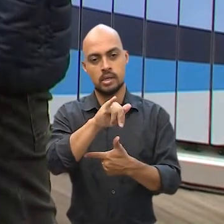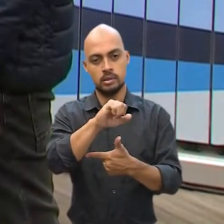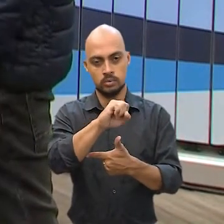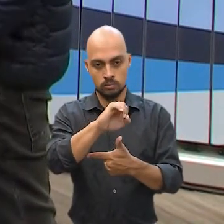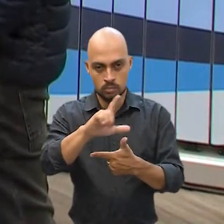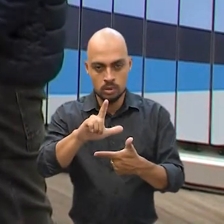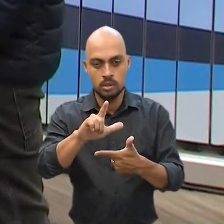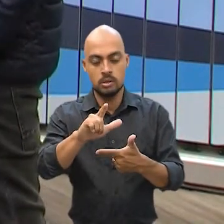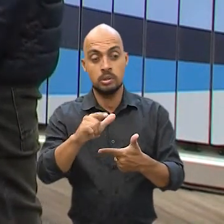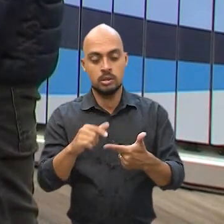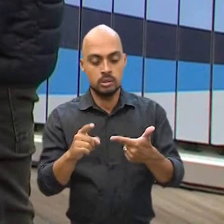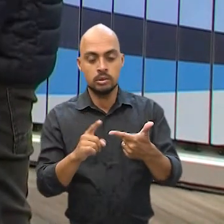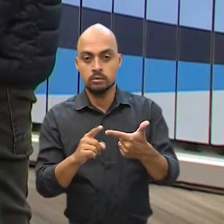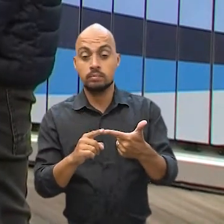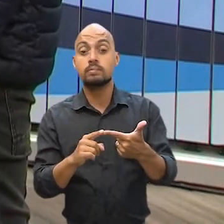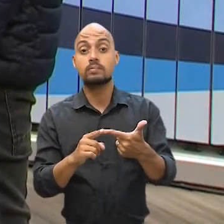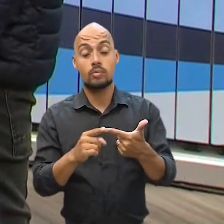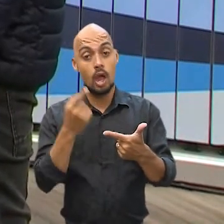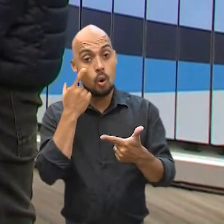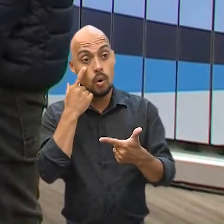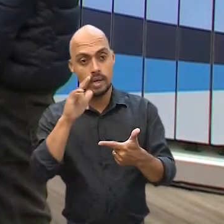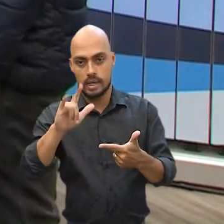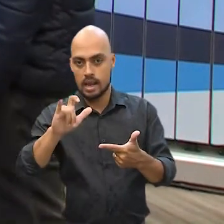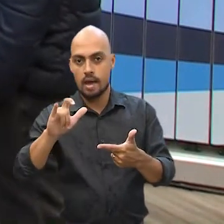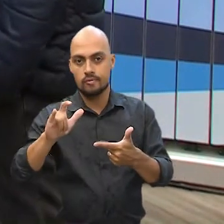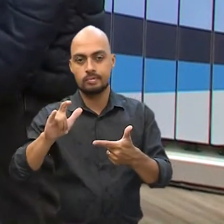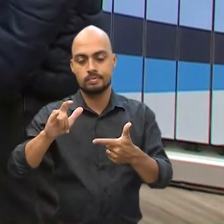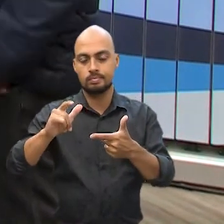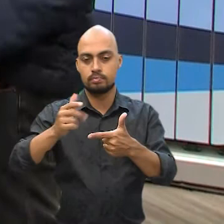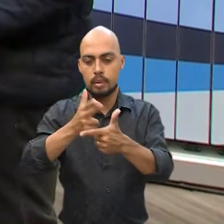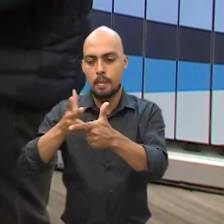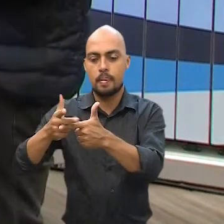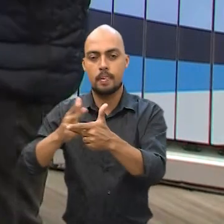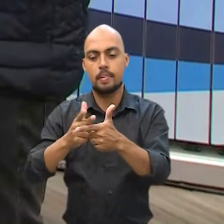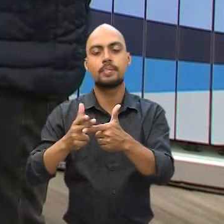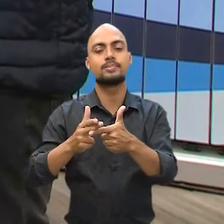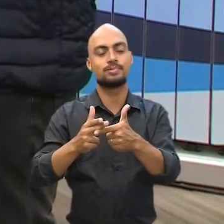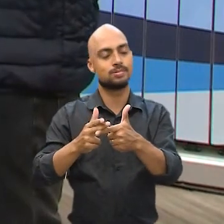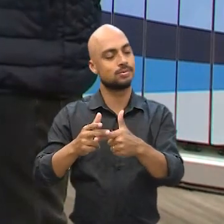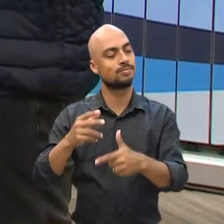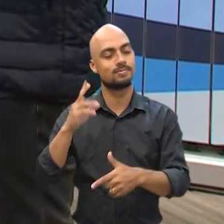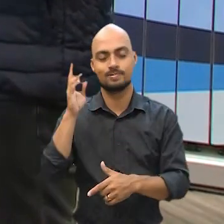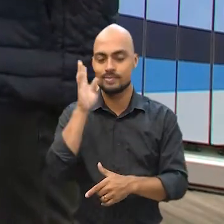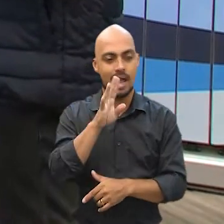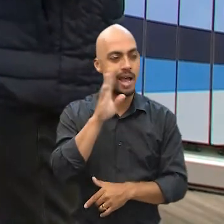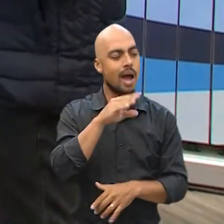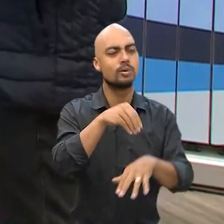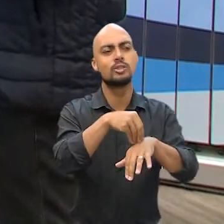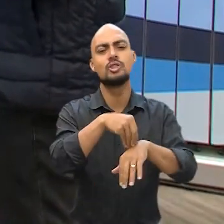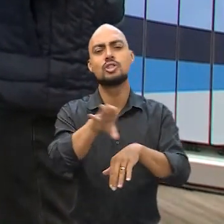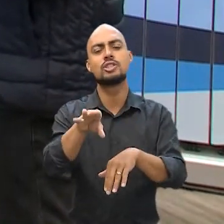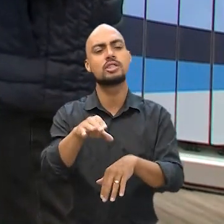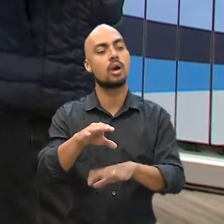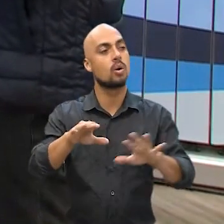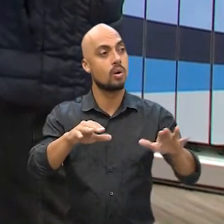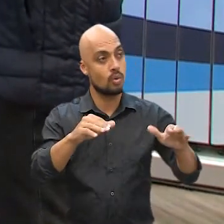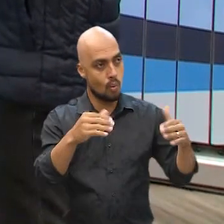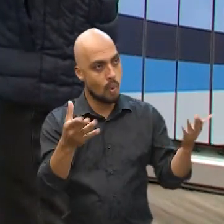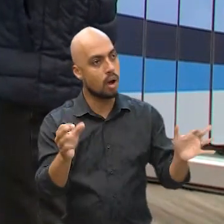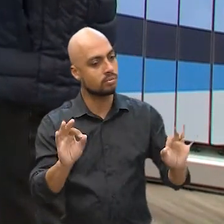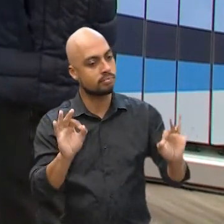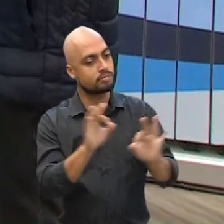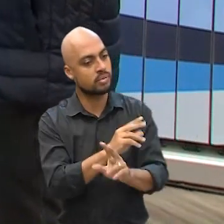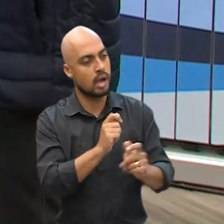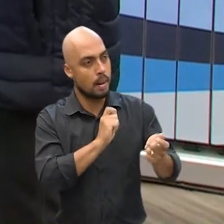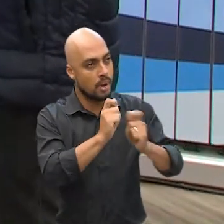assisti a live de vocês no Instagram, foi muito bacana. Então, que legal, que legal. O que você pode falar aí para o pessoal para a gente